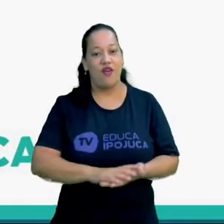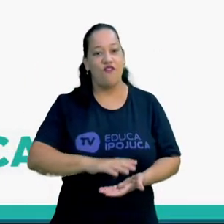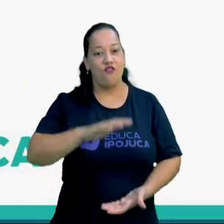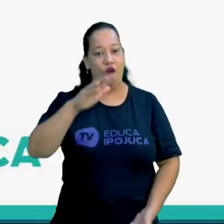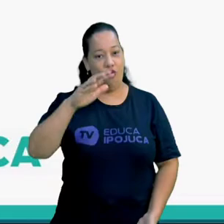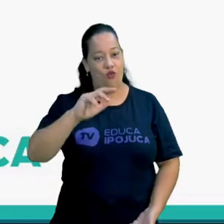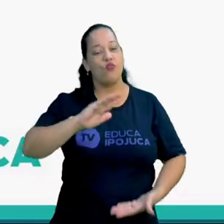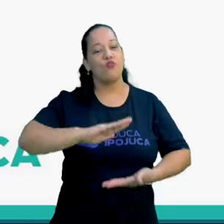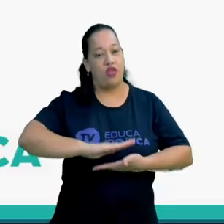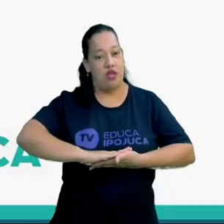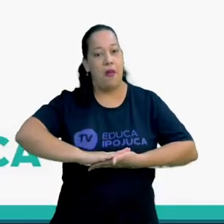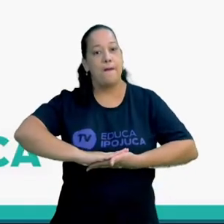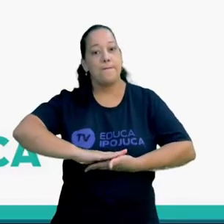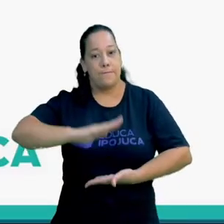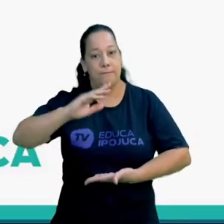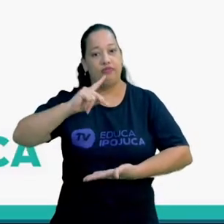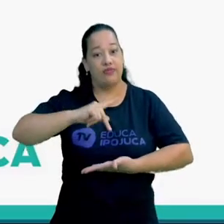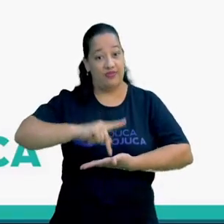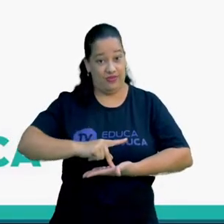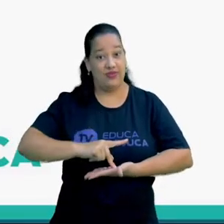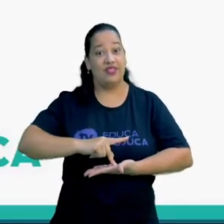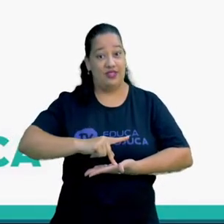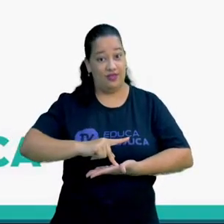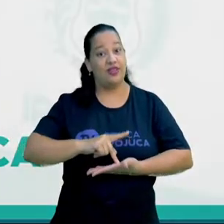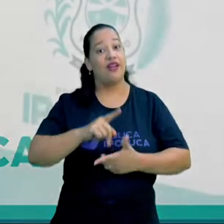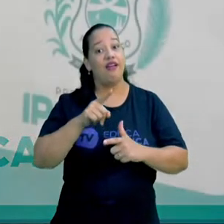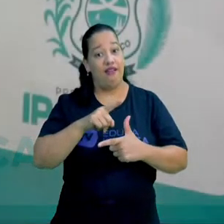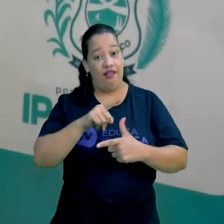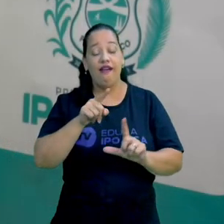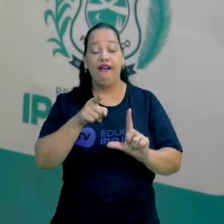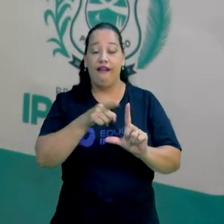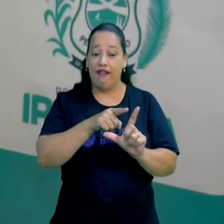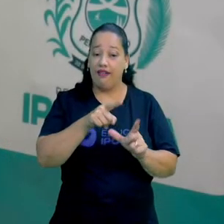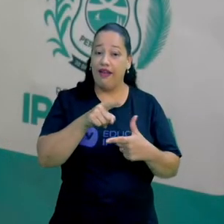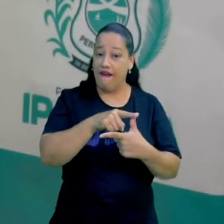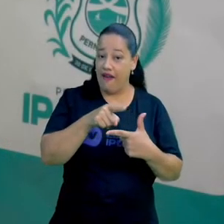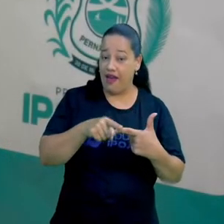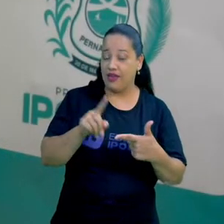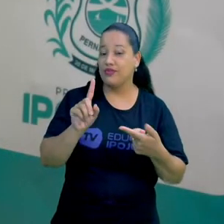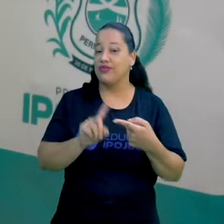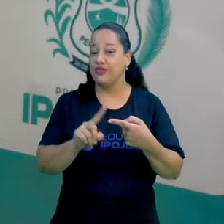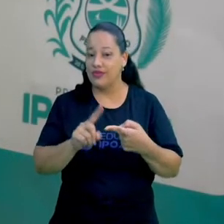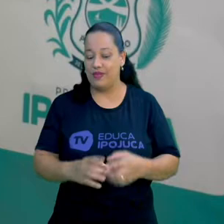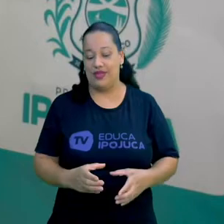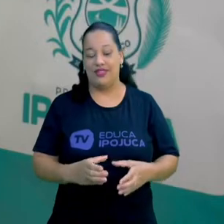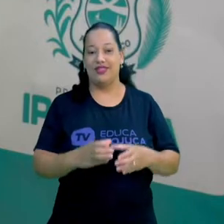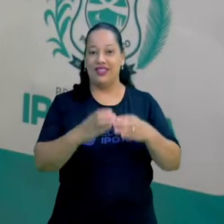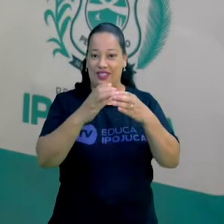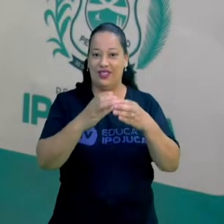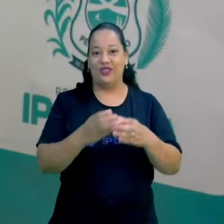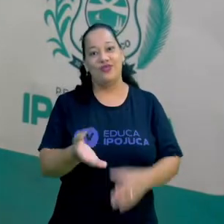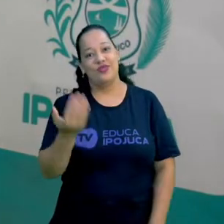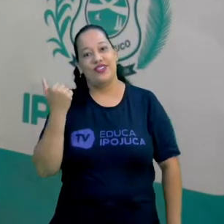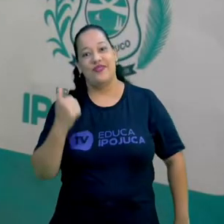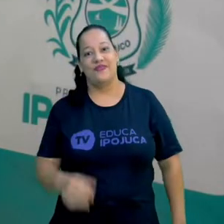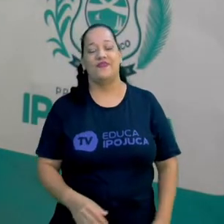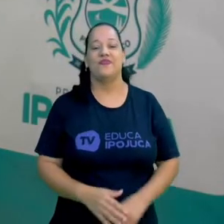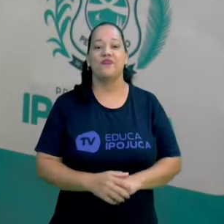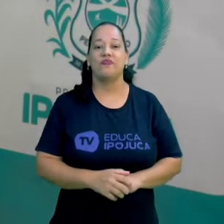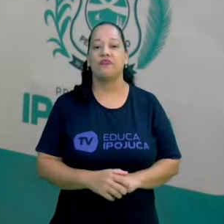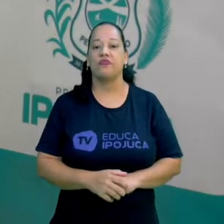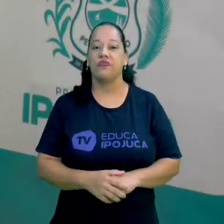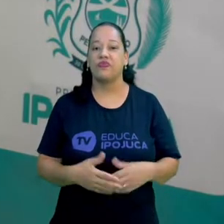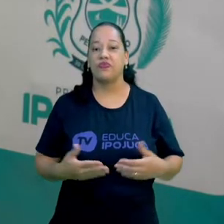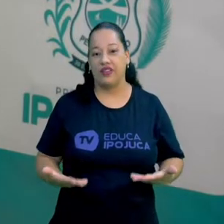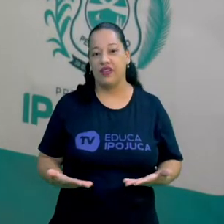de prismas retos e cilindros. Então, vem comigo. Vamos lá? Vamos